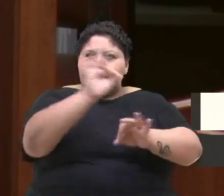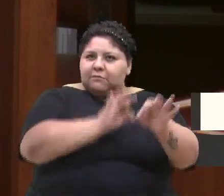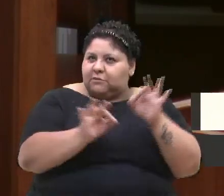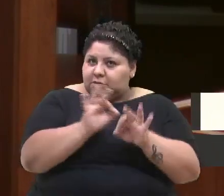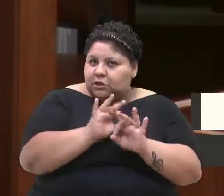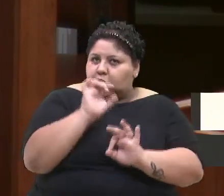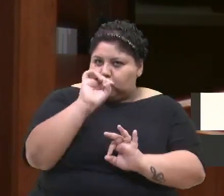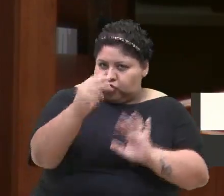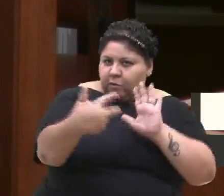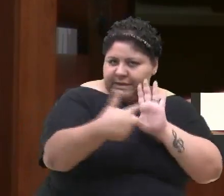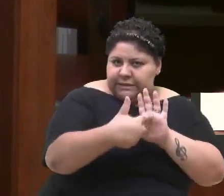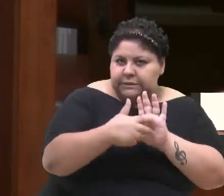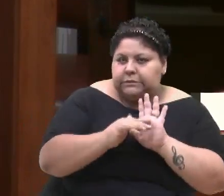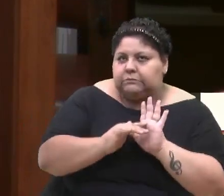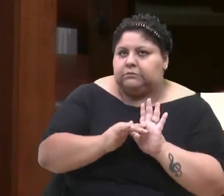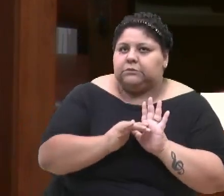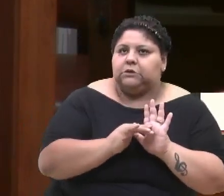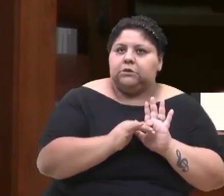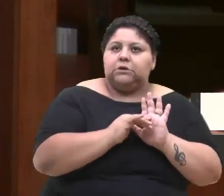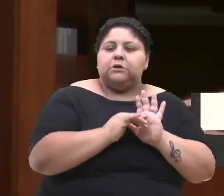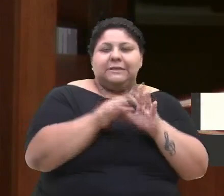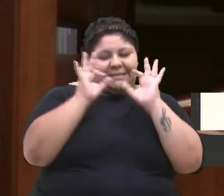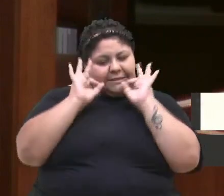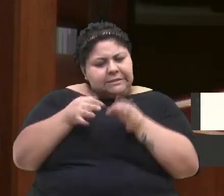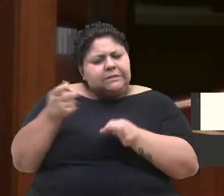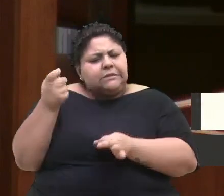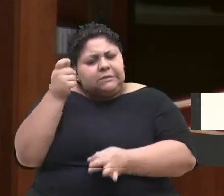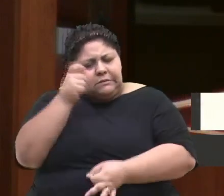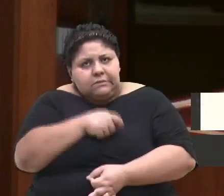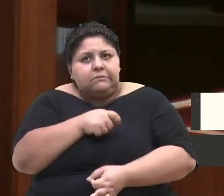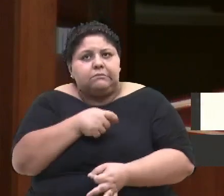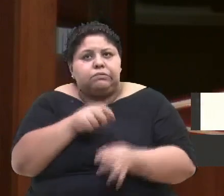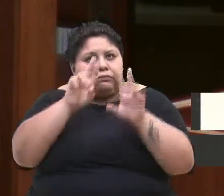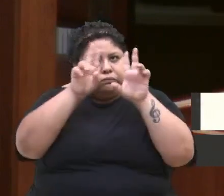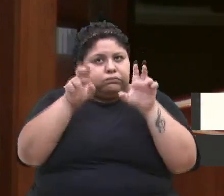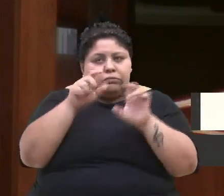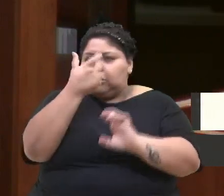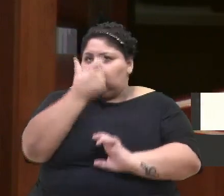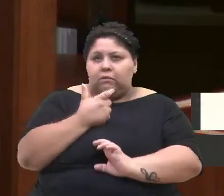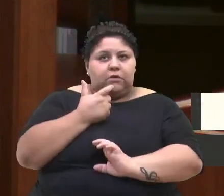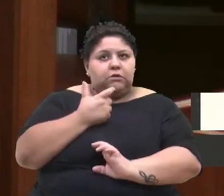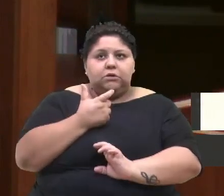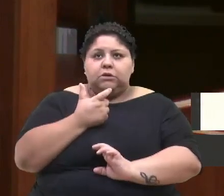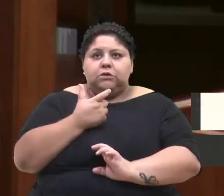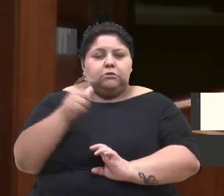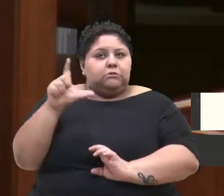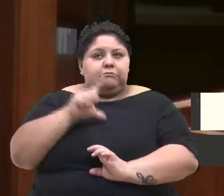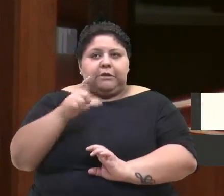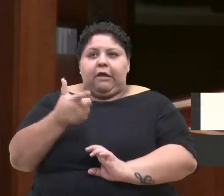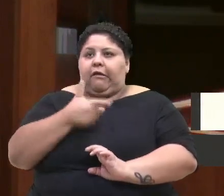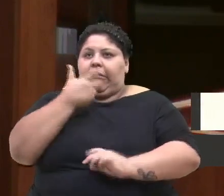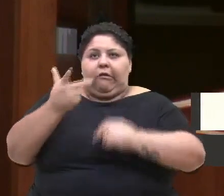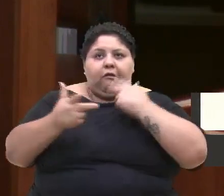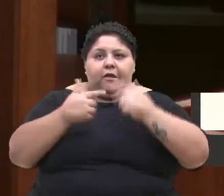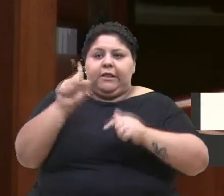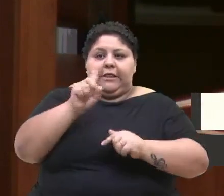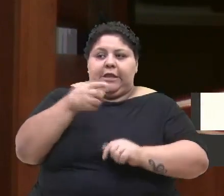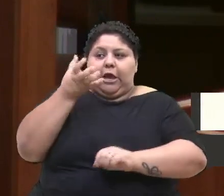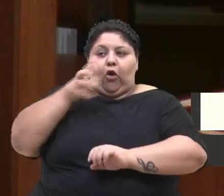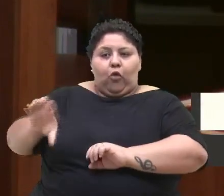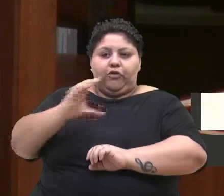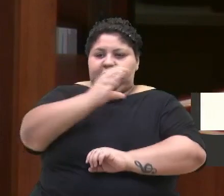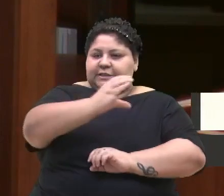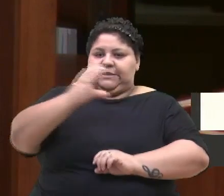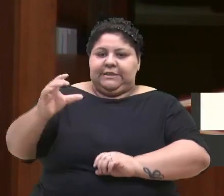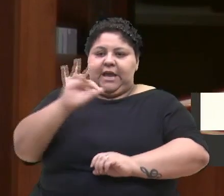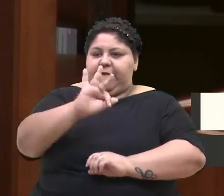uma atenção com a vênia necessária desse tema. Então, acho que a gente não tem que fazer sensacionalismo, ninguém é contra a CC, ninguém é contra